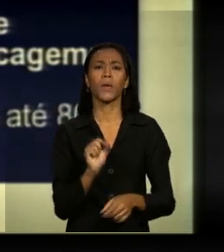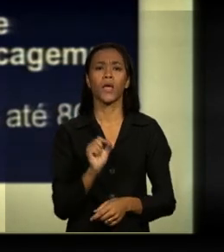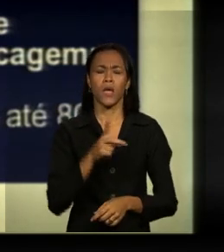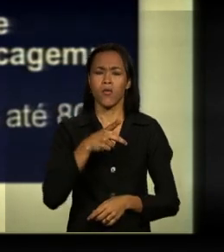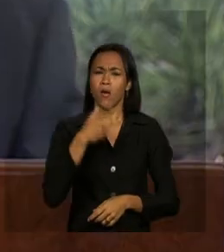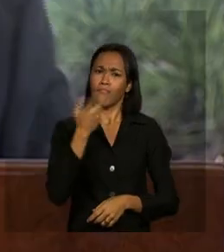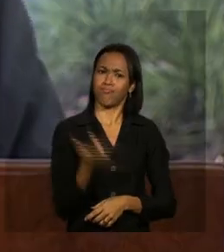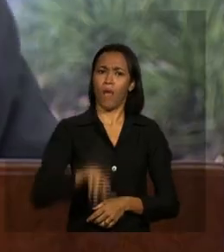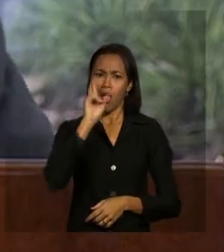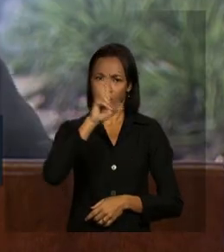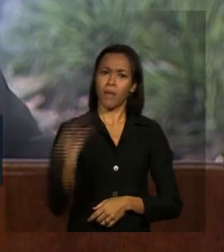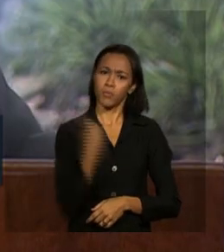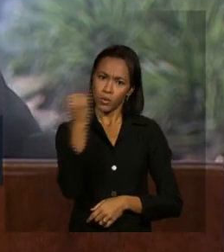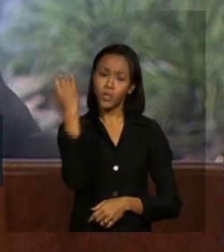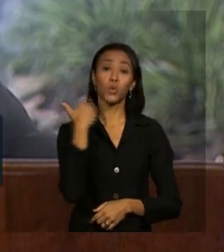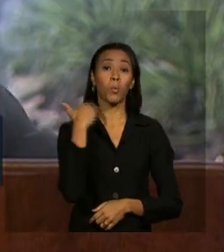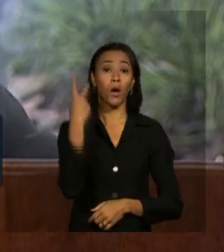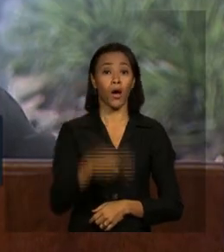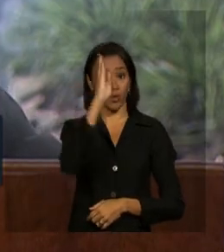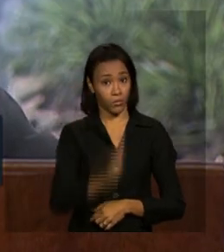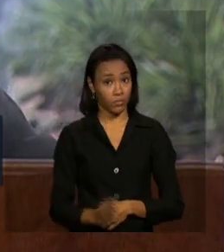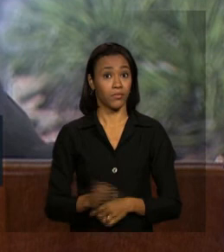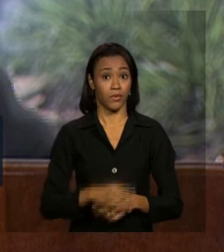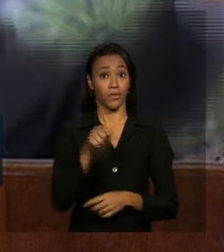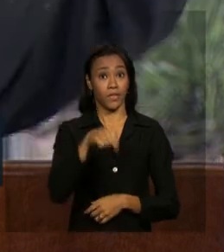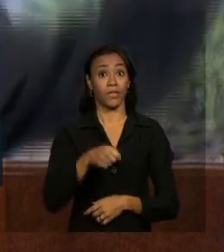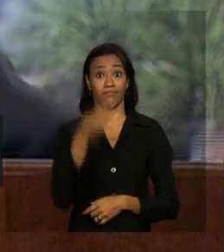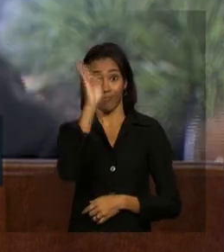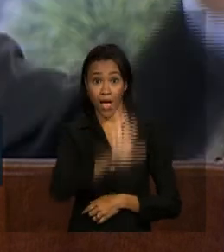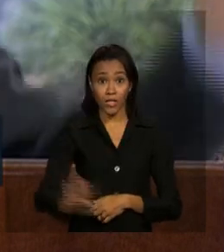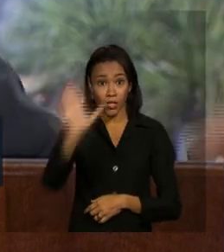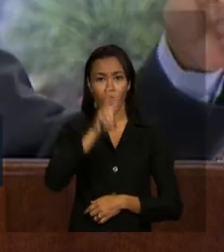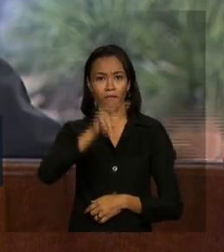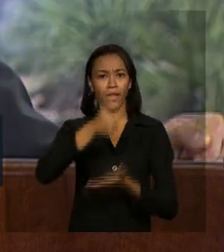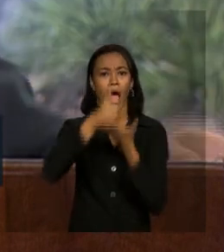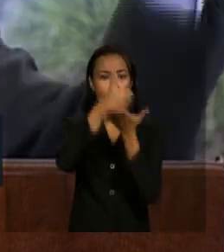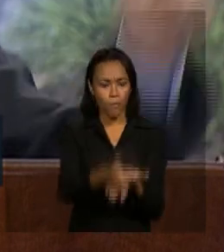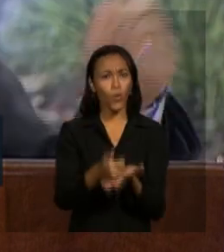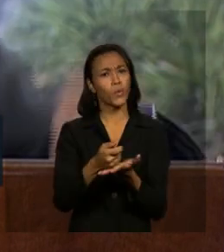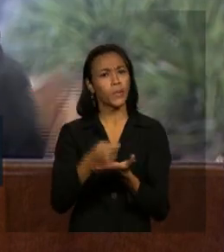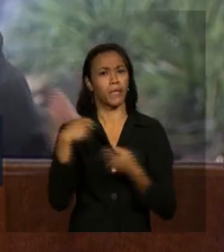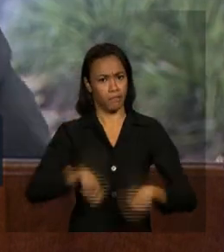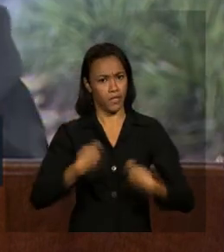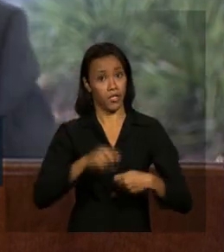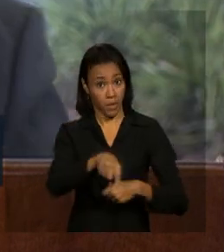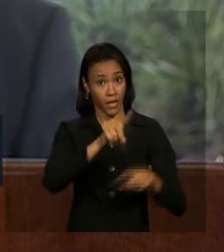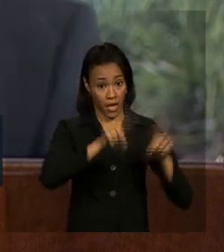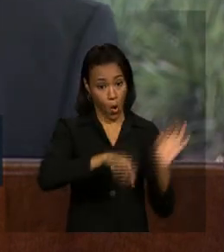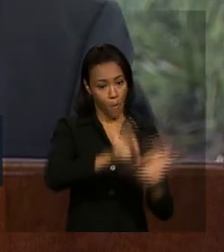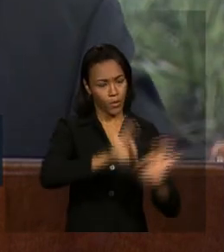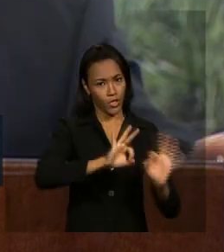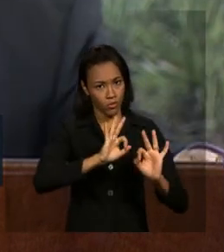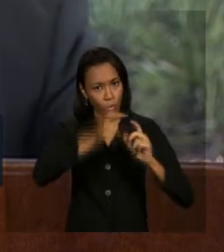o papel importante que vai ter o Banco Nacional de desenvolvimento econômico e social dando apoio que se faça necessário para que esse projeto